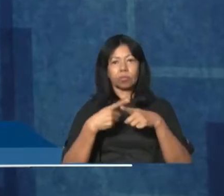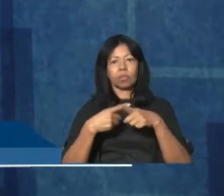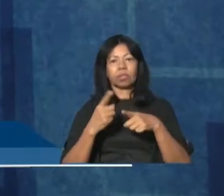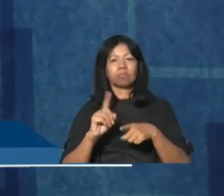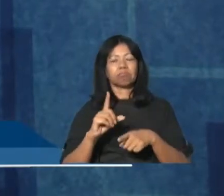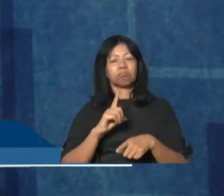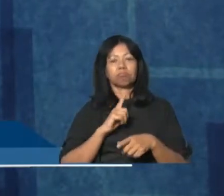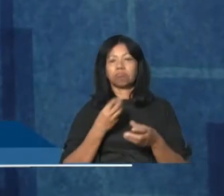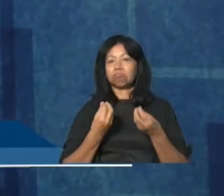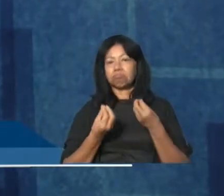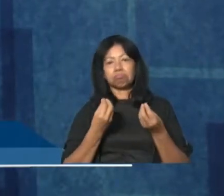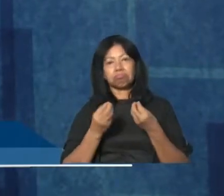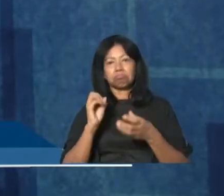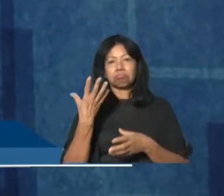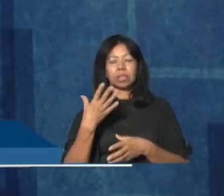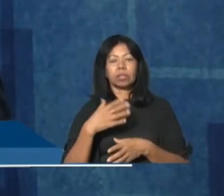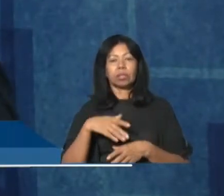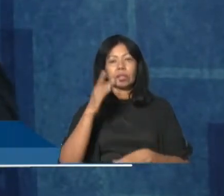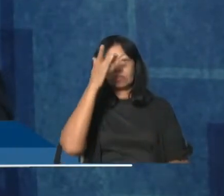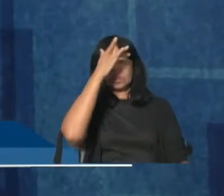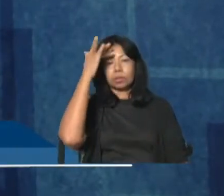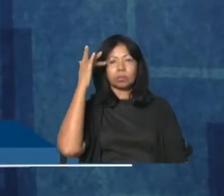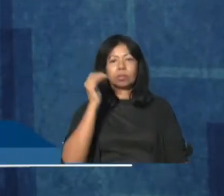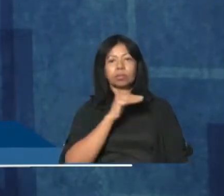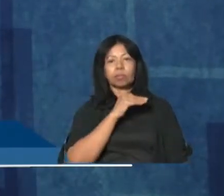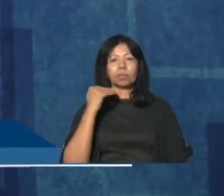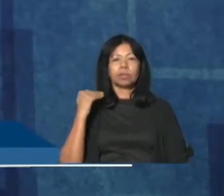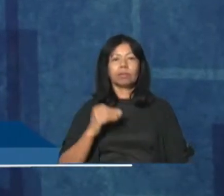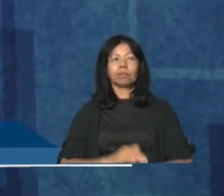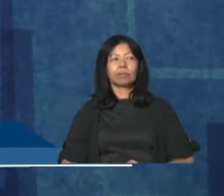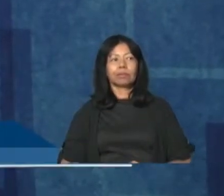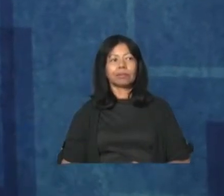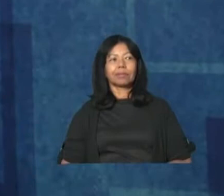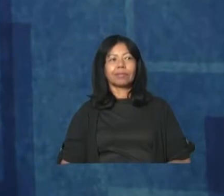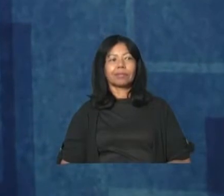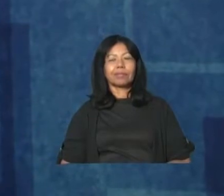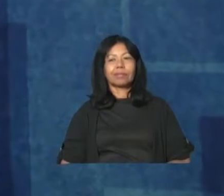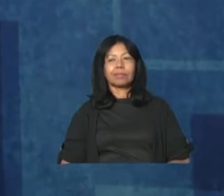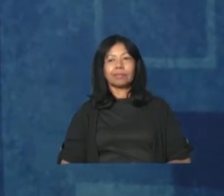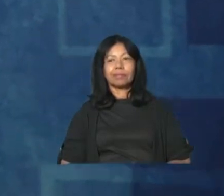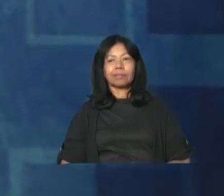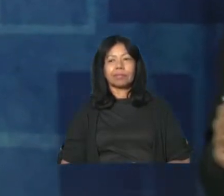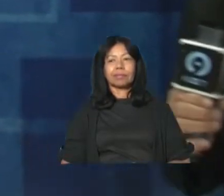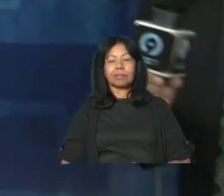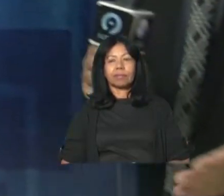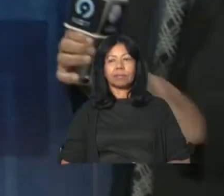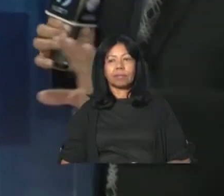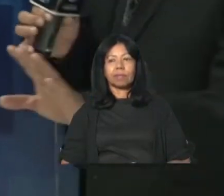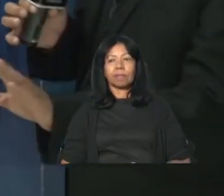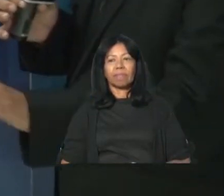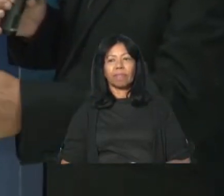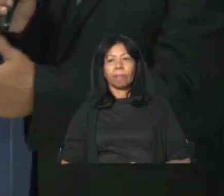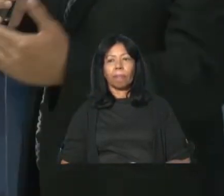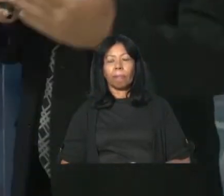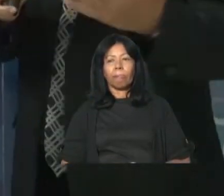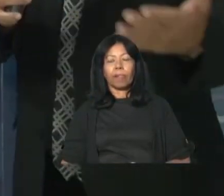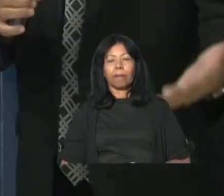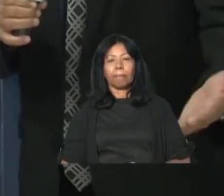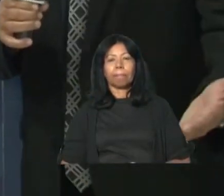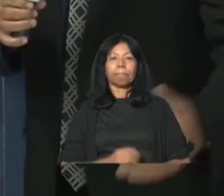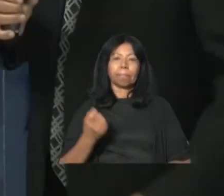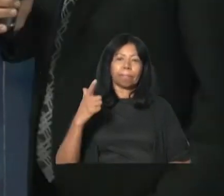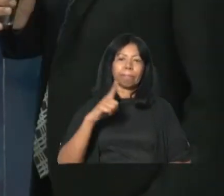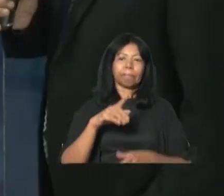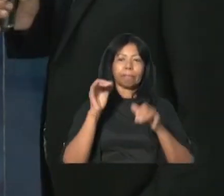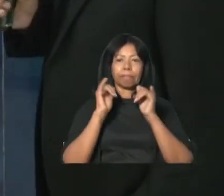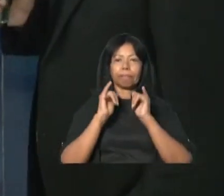como, né, você fazer uma sessão sendo que uma pessoa ilustre chegou a falecer. Sim. Agora, presidente, até mais uma vez, para deixar esclarecido